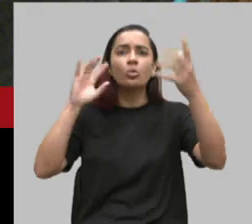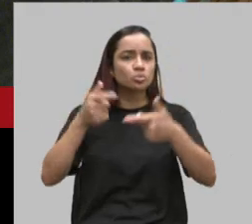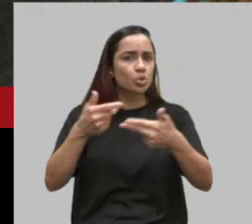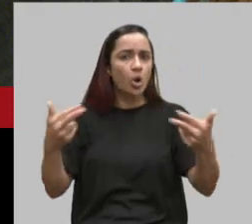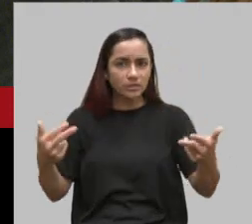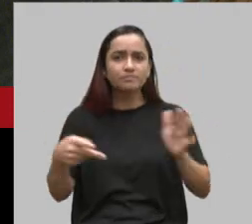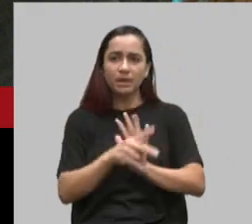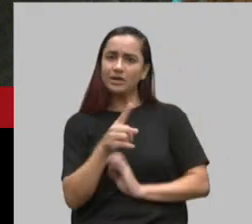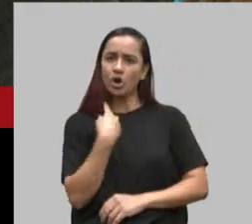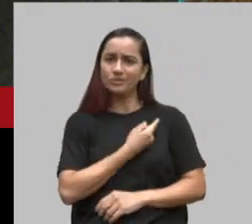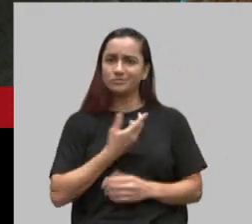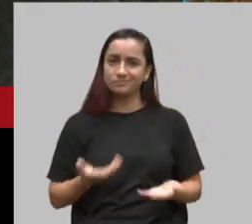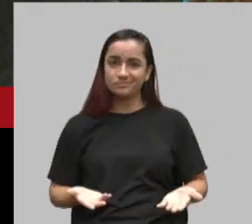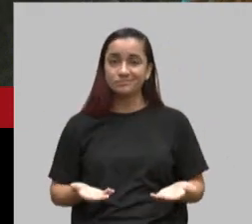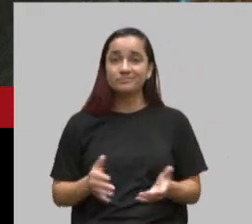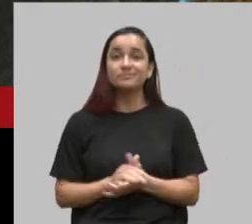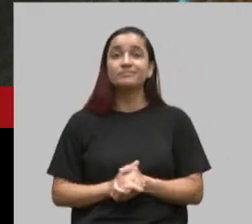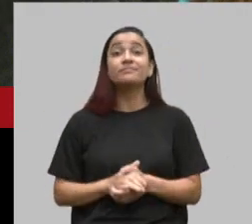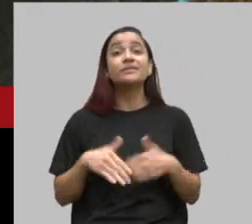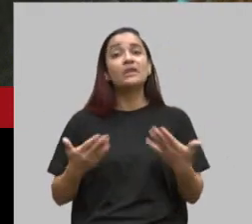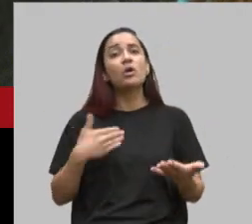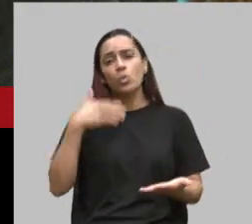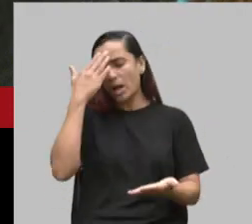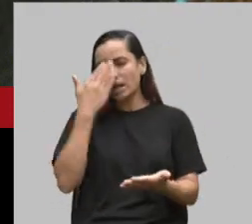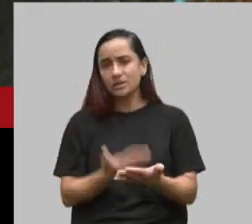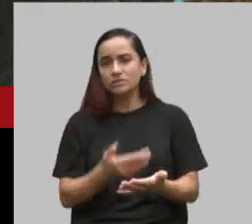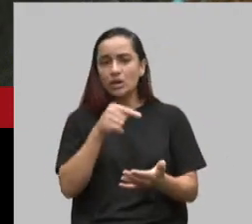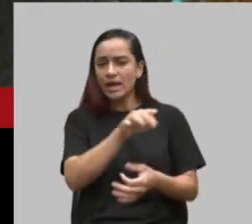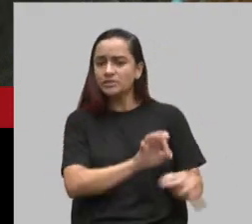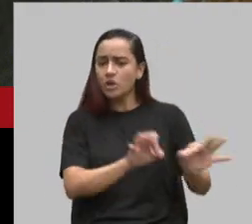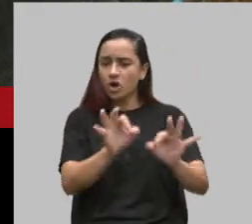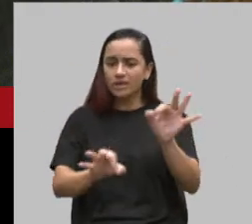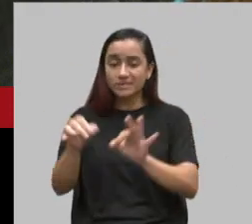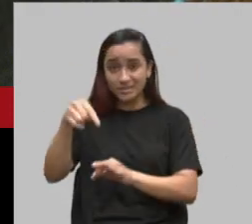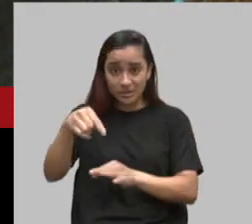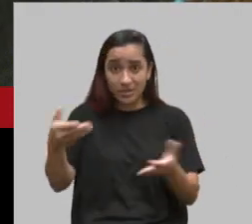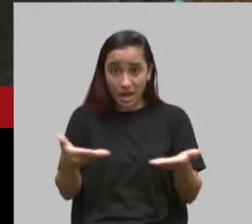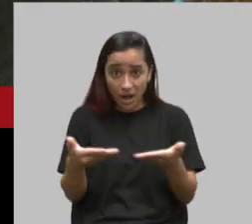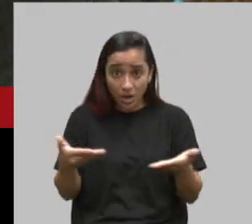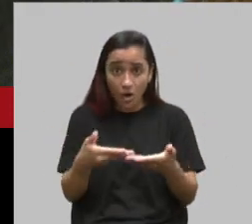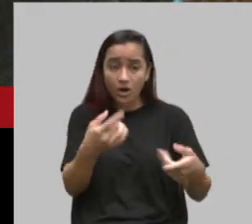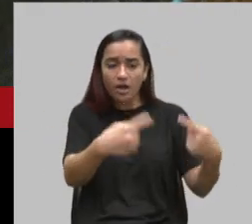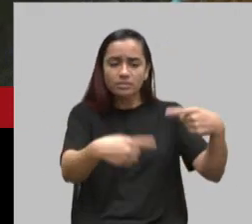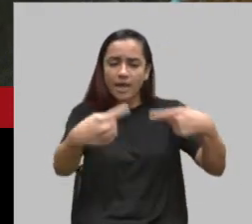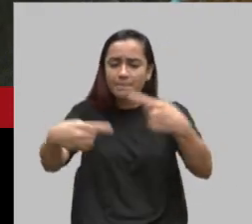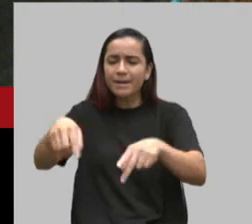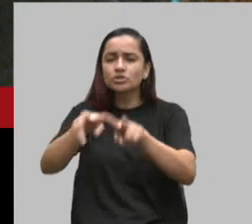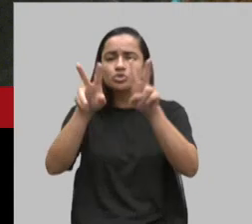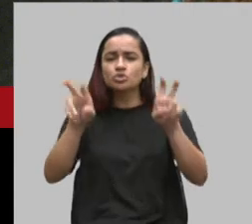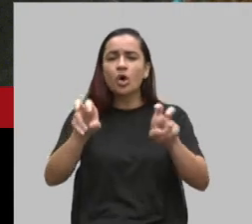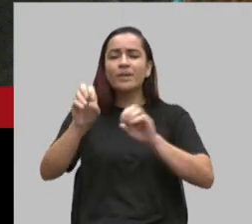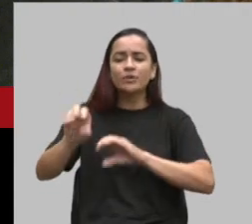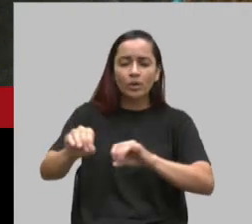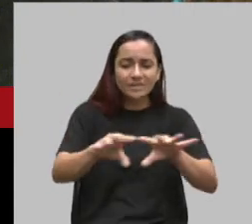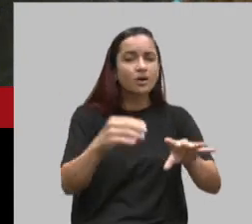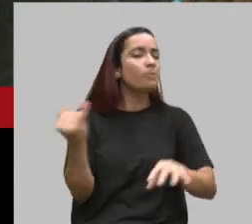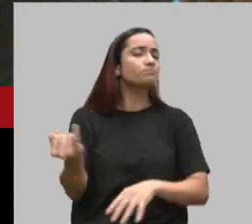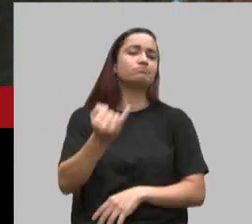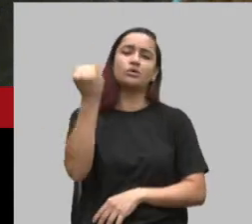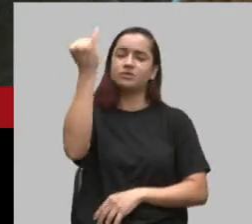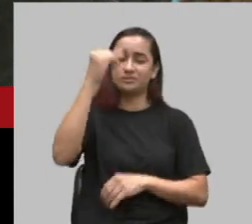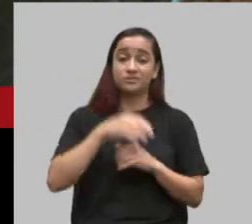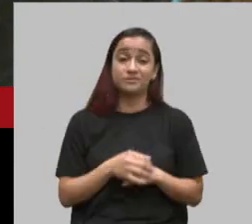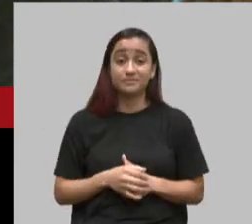acredito que eh essa organização que a gente tá fazendo aqui agora esse debate sobre educação é muito importante e também eh